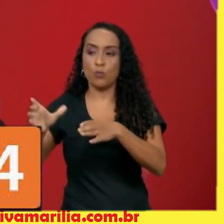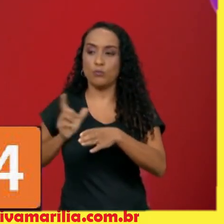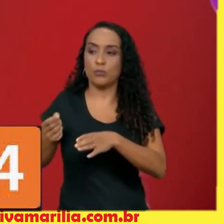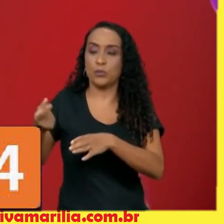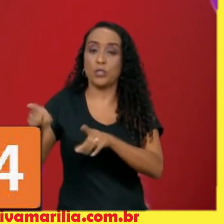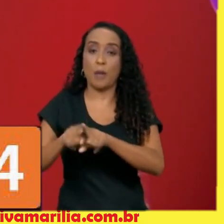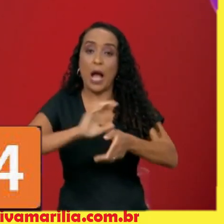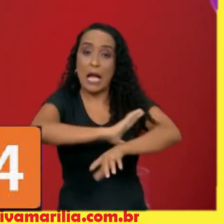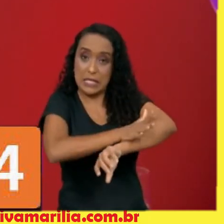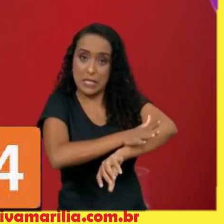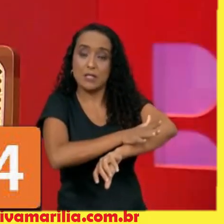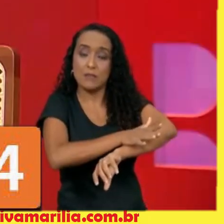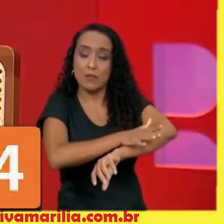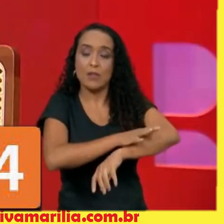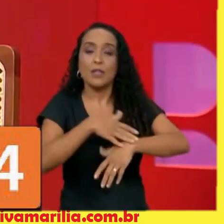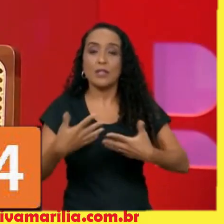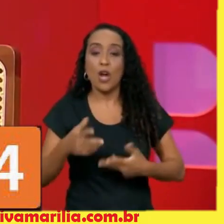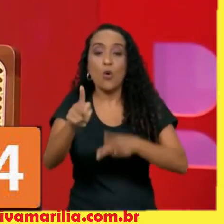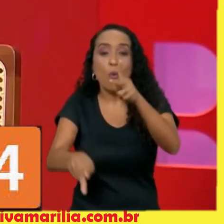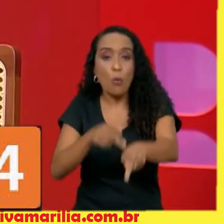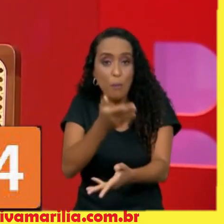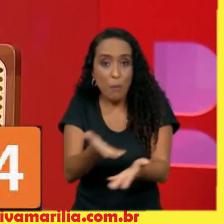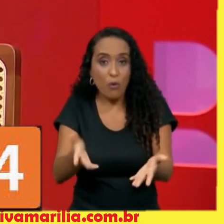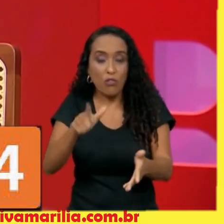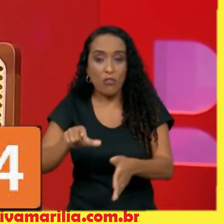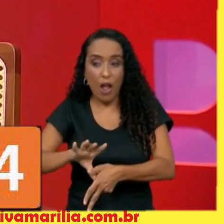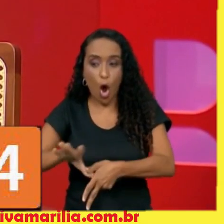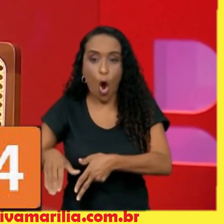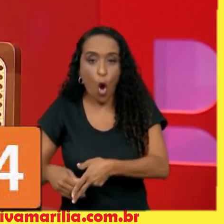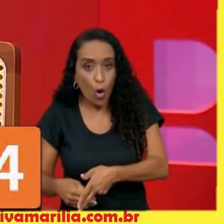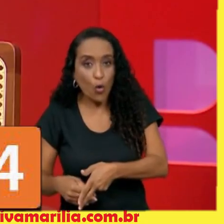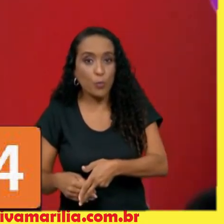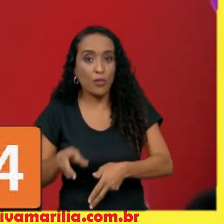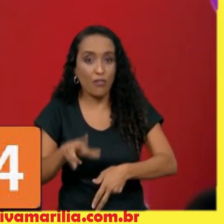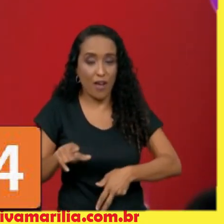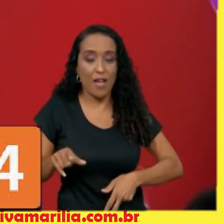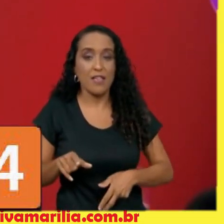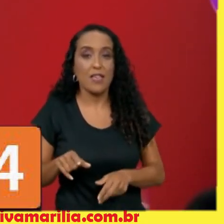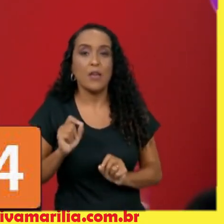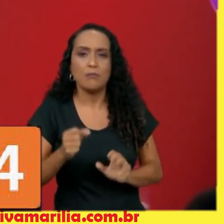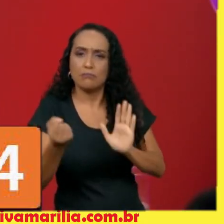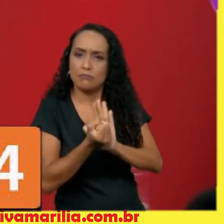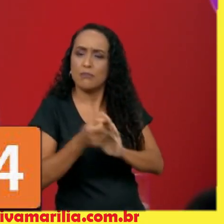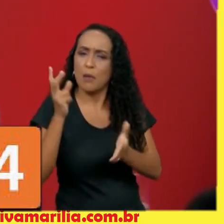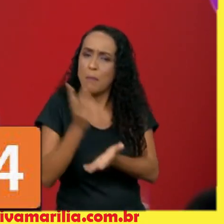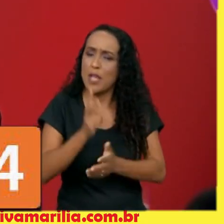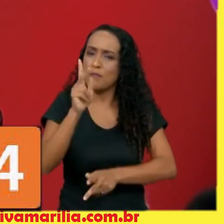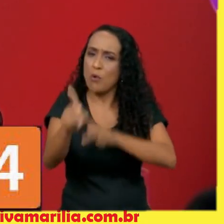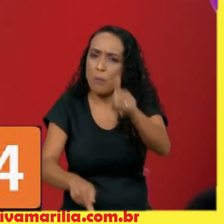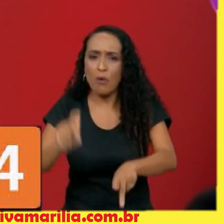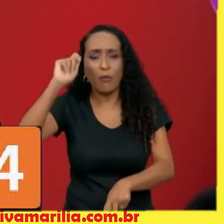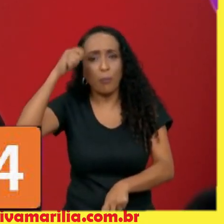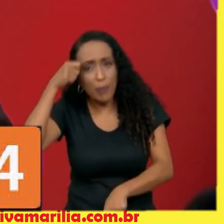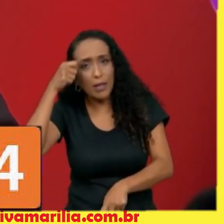esse povo que vai ser considerado corrupto, etc., inconfiável, vai ser o mesmo povo preto, mestiço e